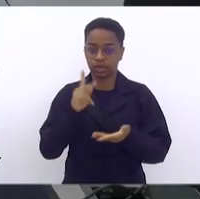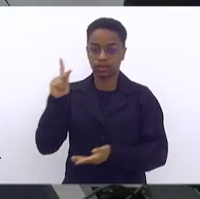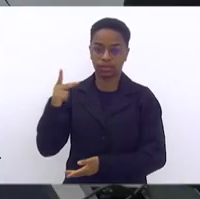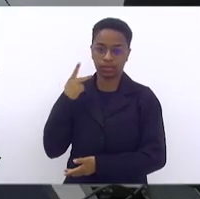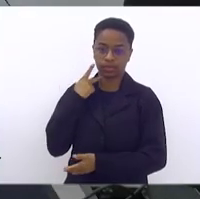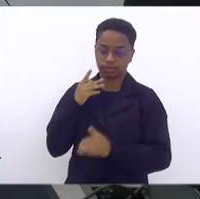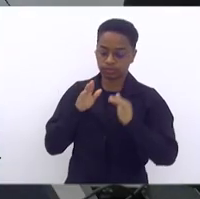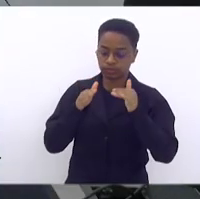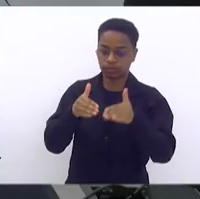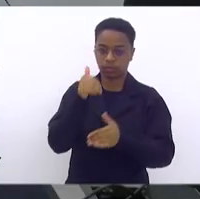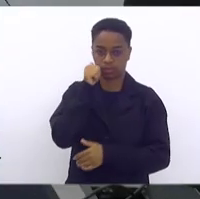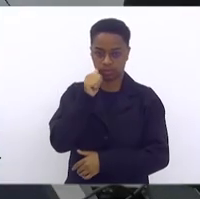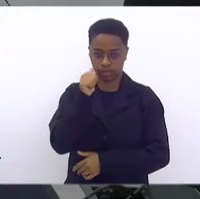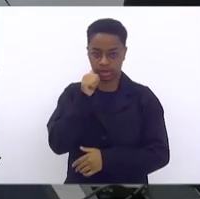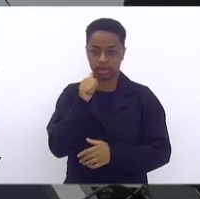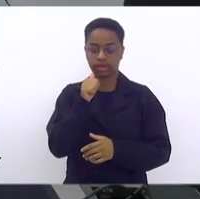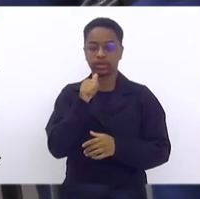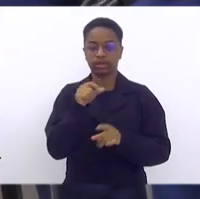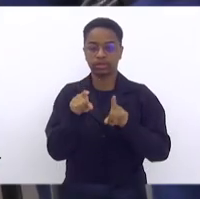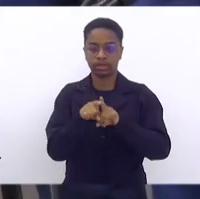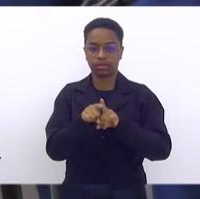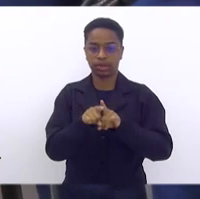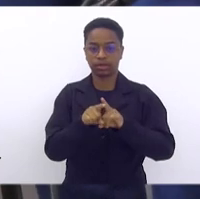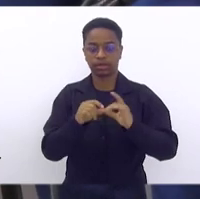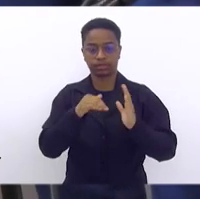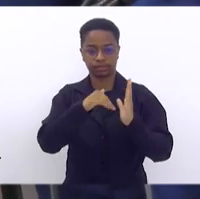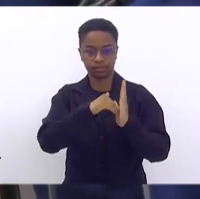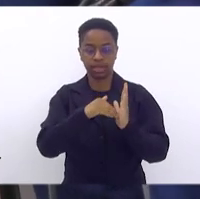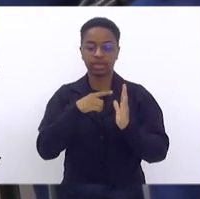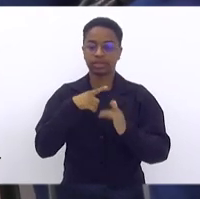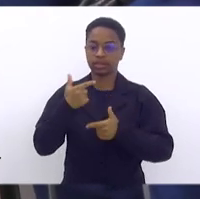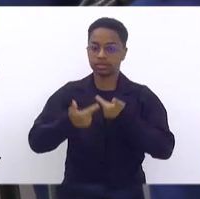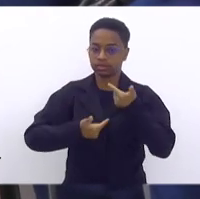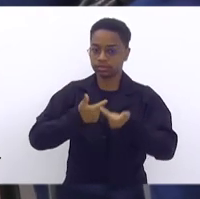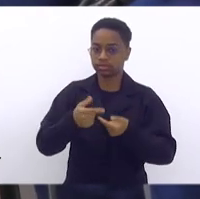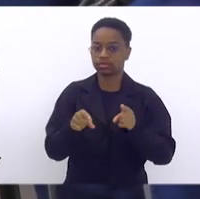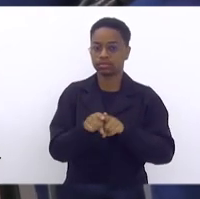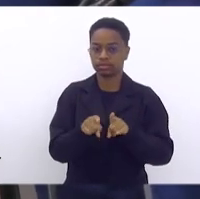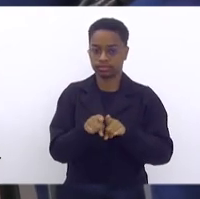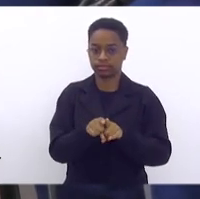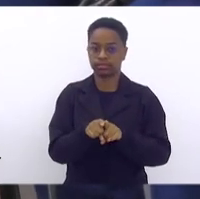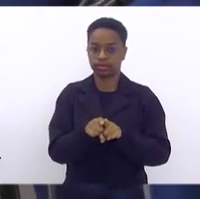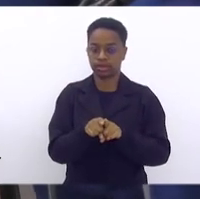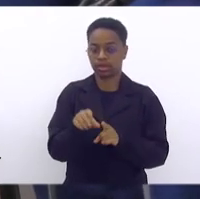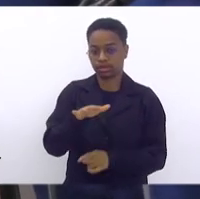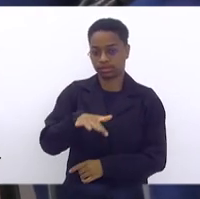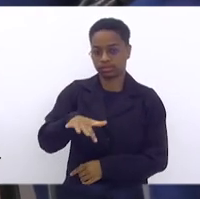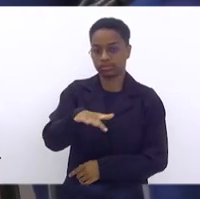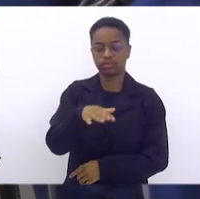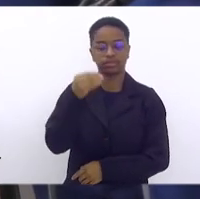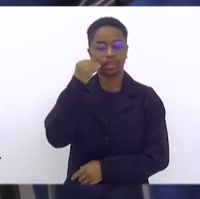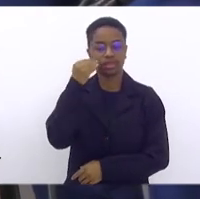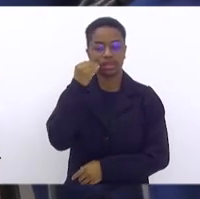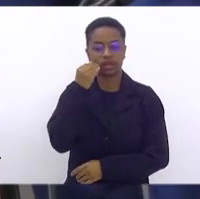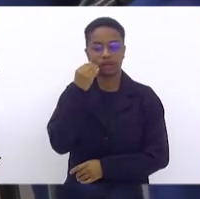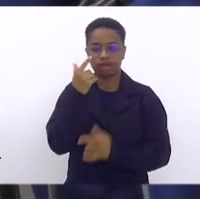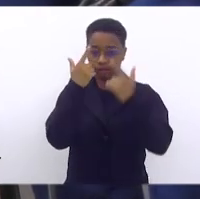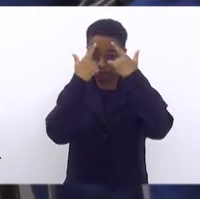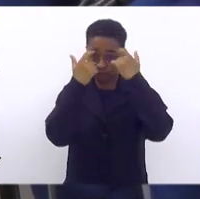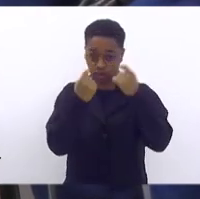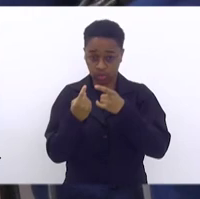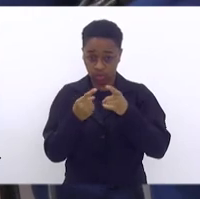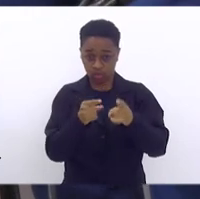dos Deputados, que tem também um trabalho nesse sentido, né, de enfrentar a violência contra a